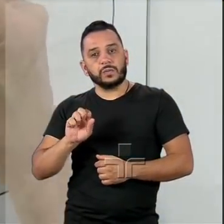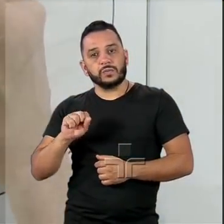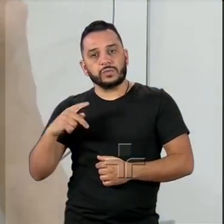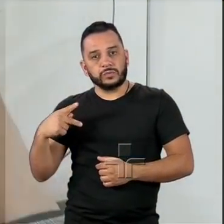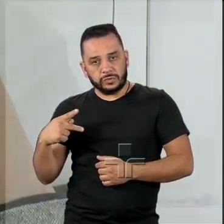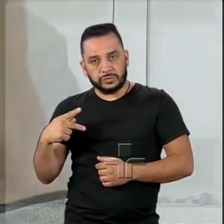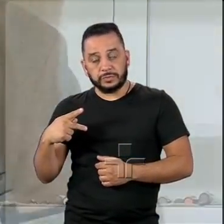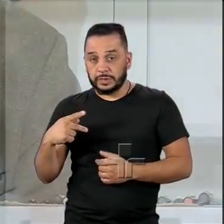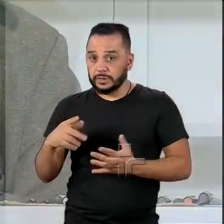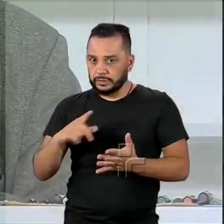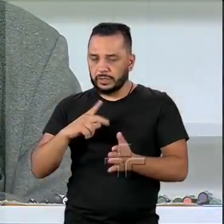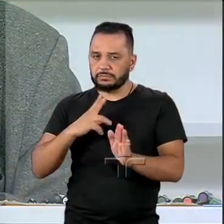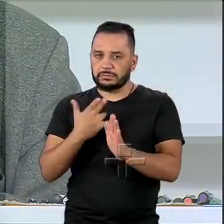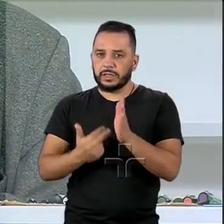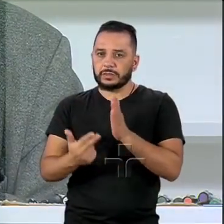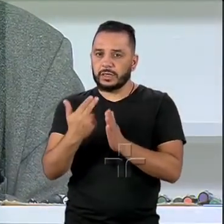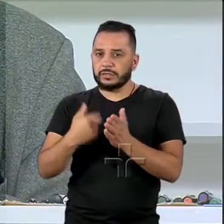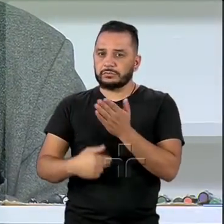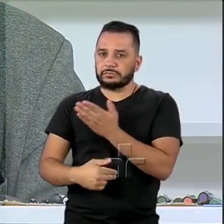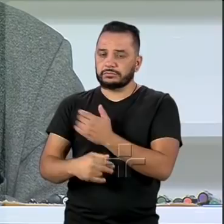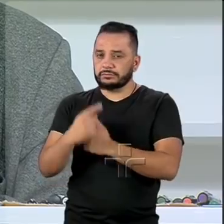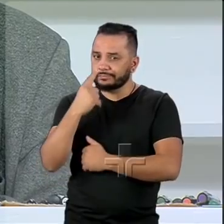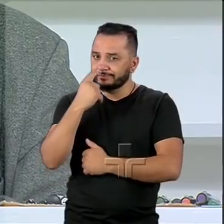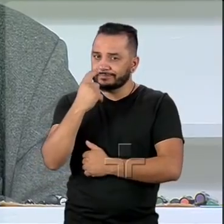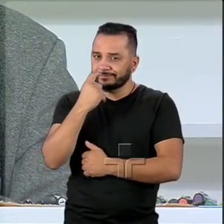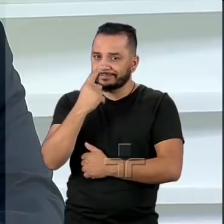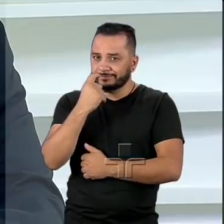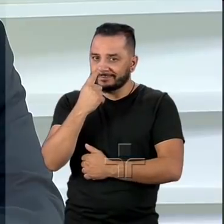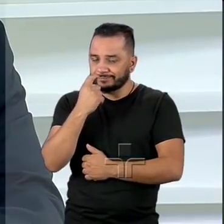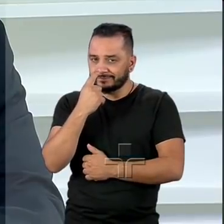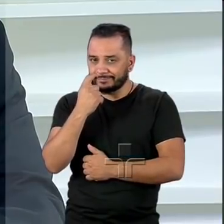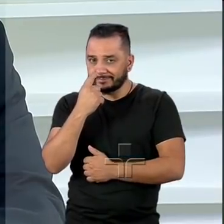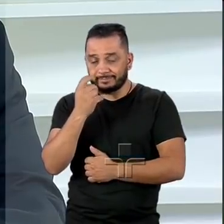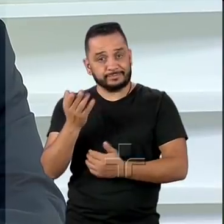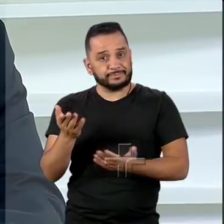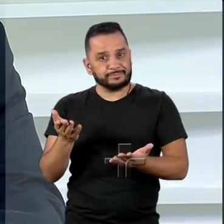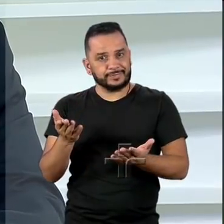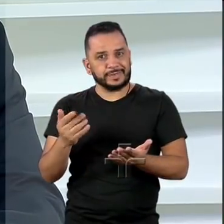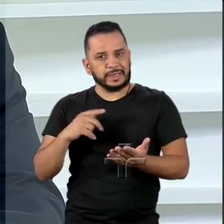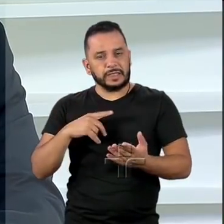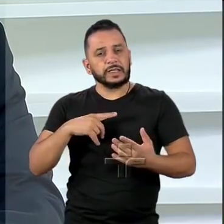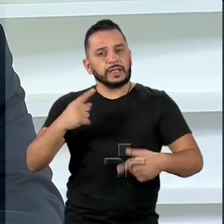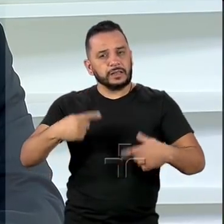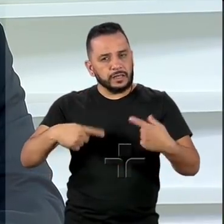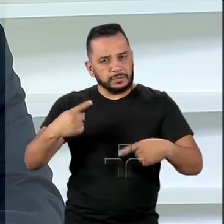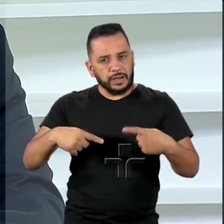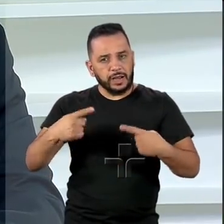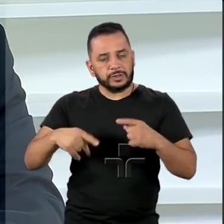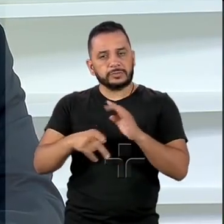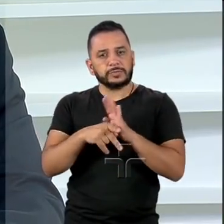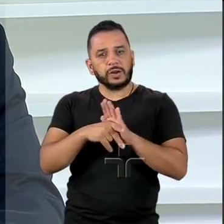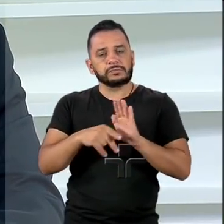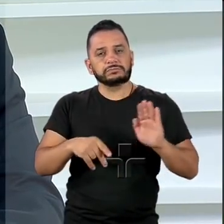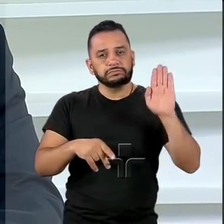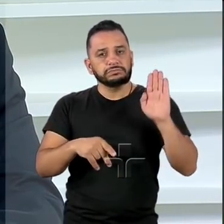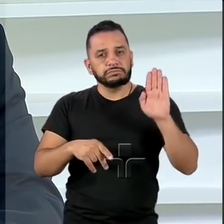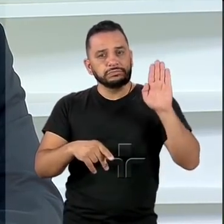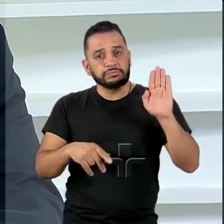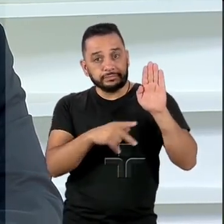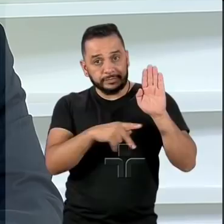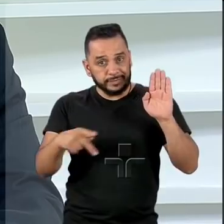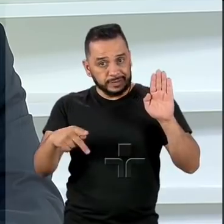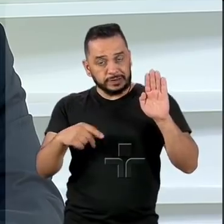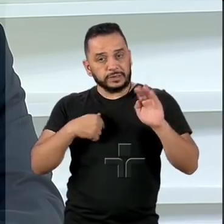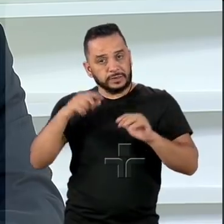em tempo real pelo nosso cartunista Paulo Caruso. Retomaremos os debates com os pré-candidatos à presidência